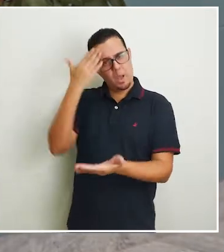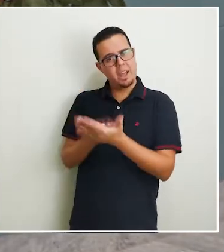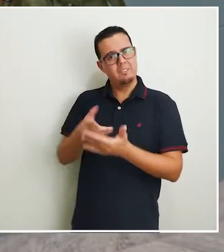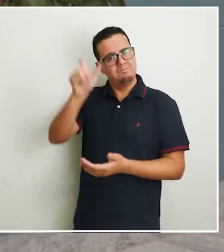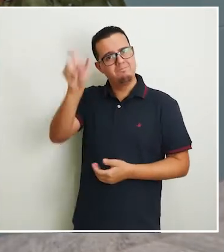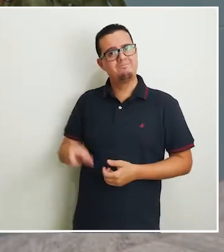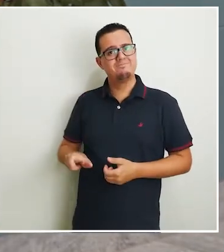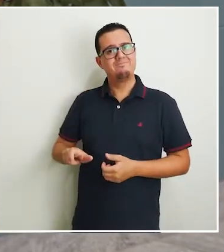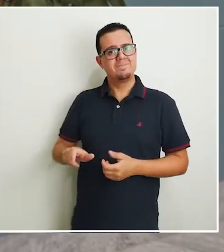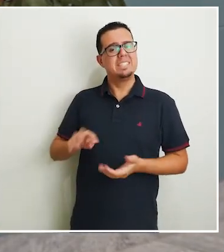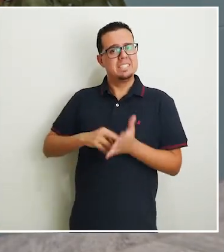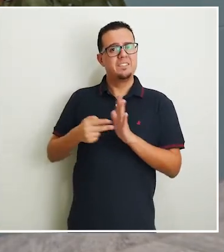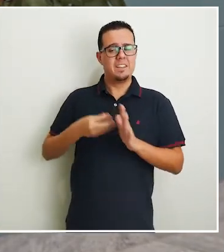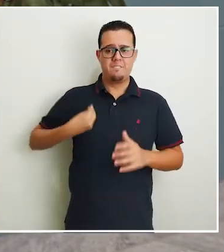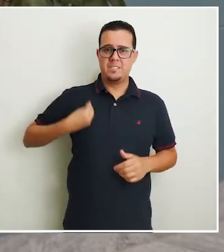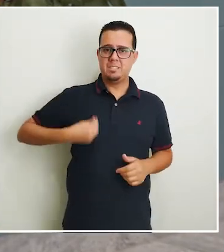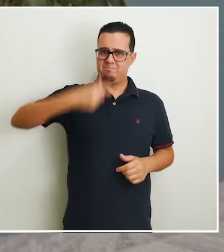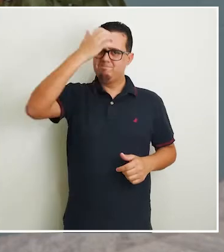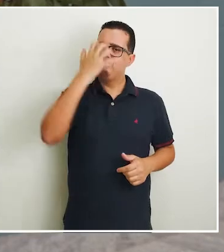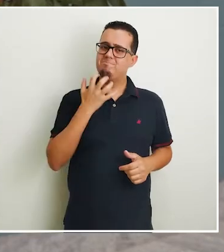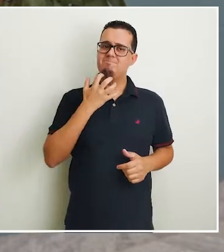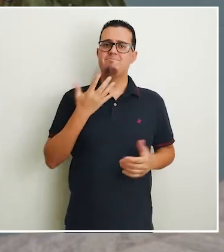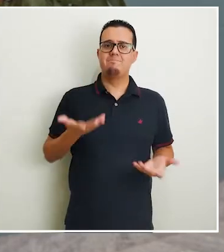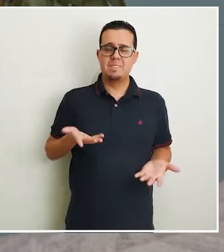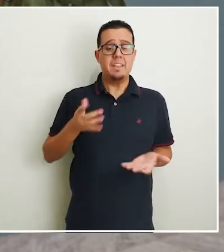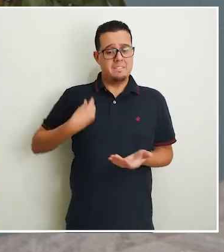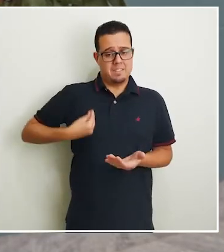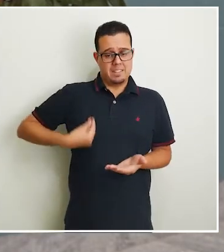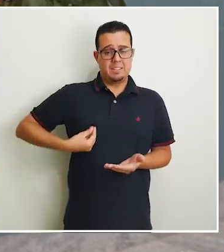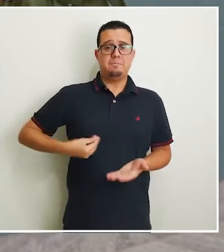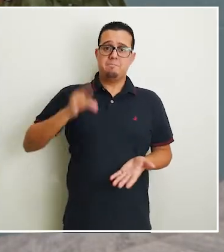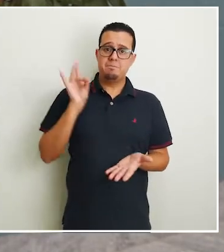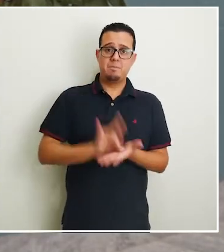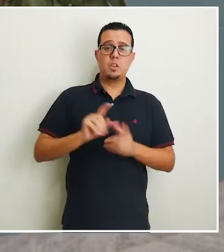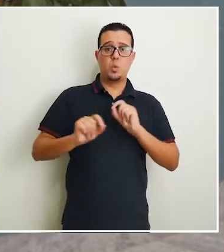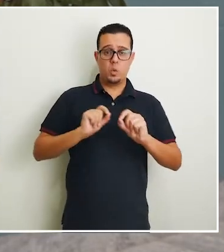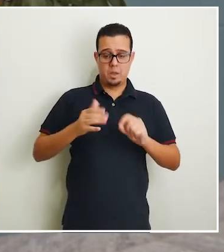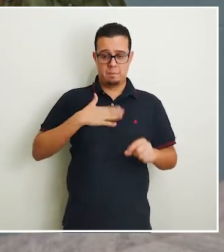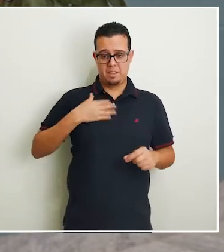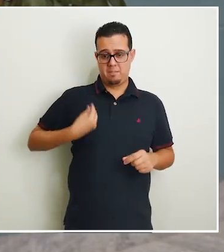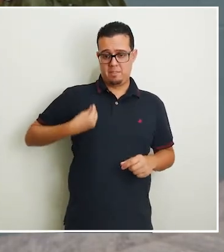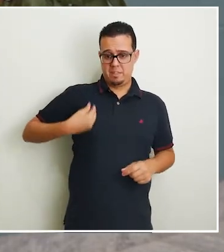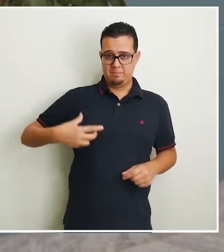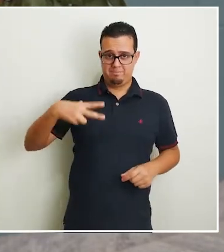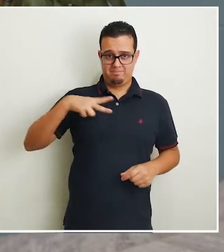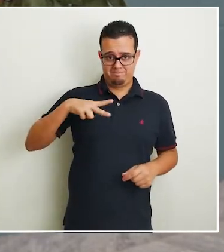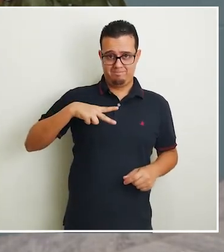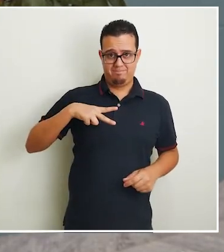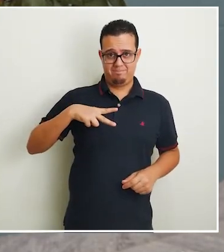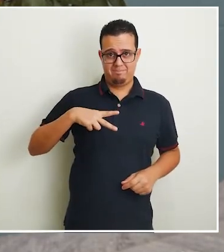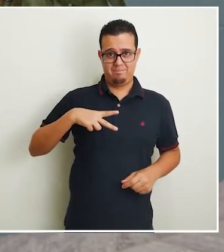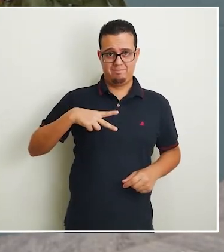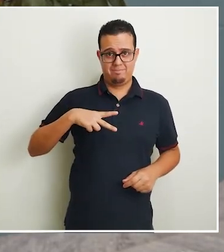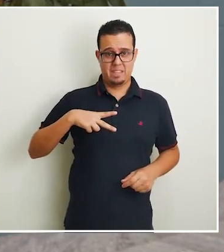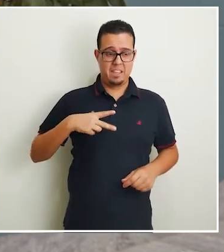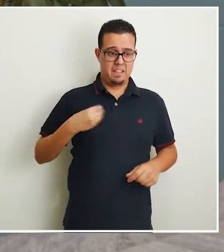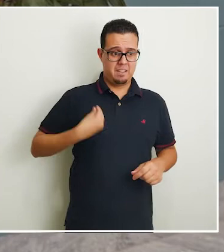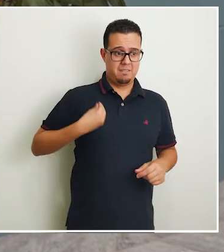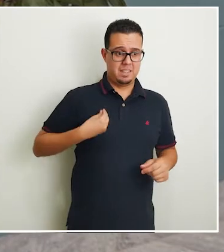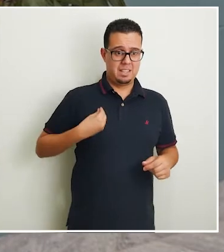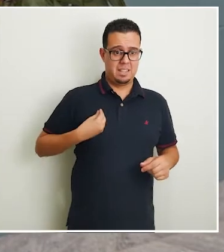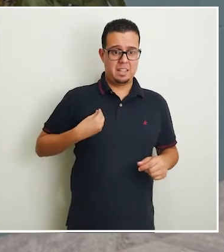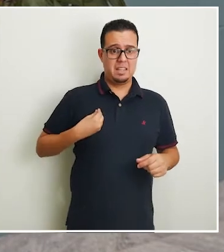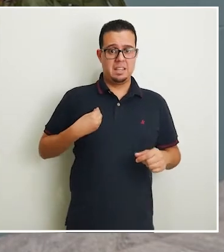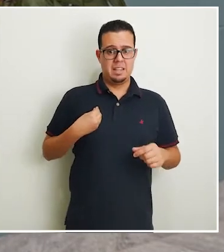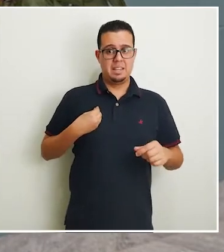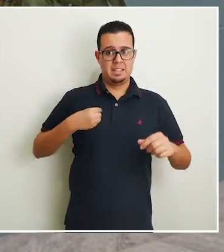sincera e íntegra. A vida verdadeira é uma vida em que a vida privada não destoa da vida pública. Porque